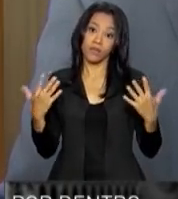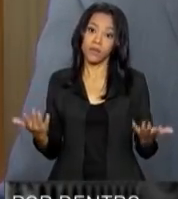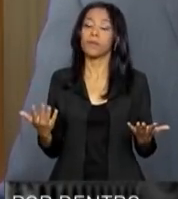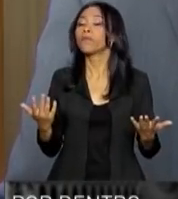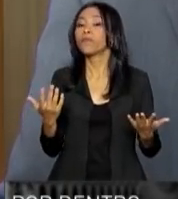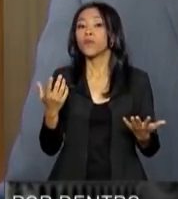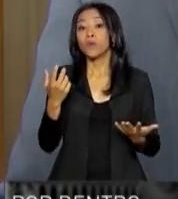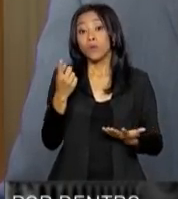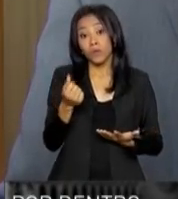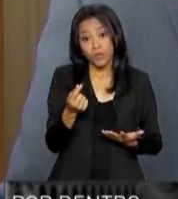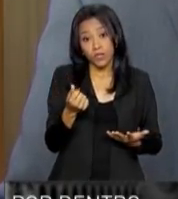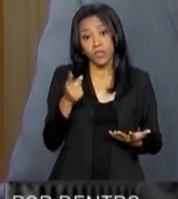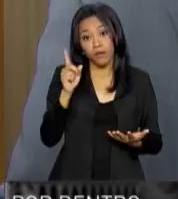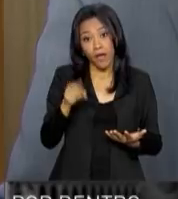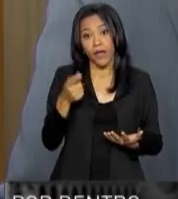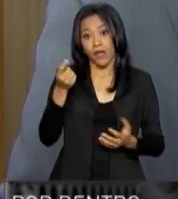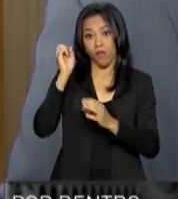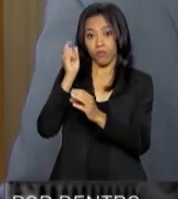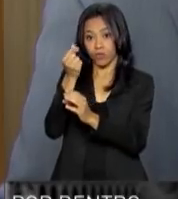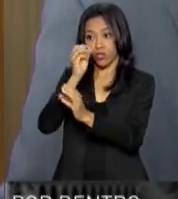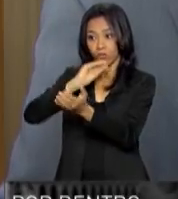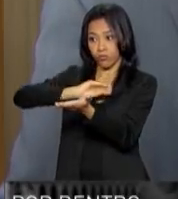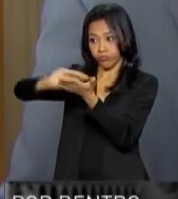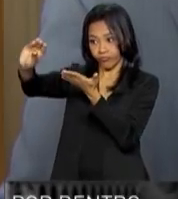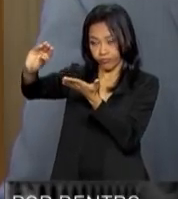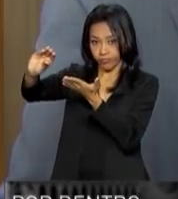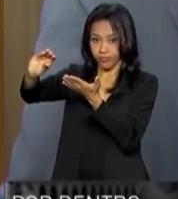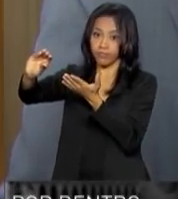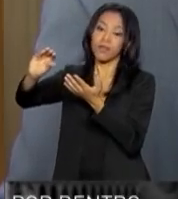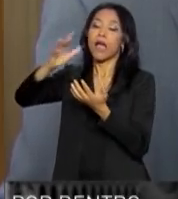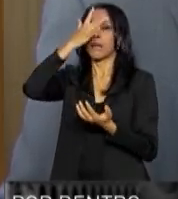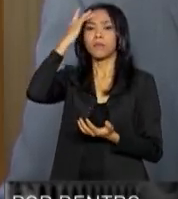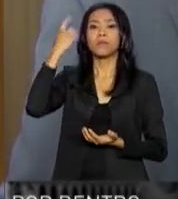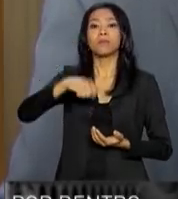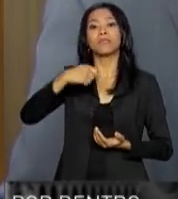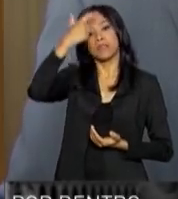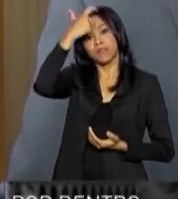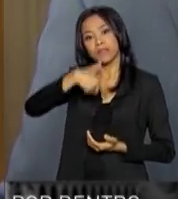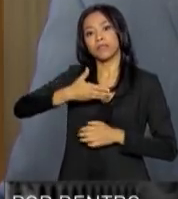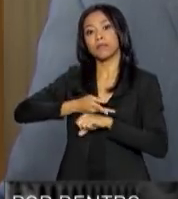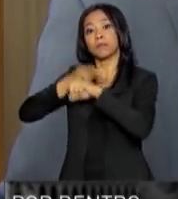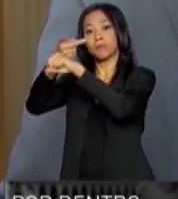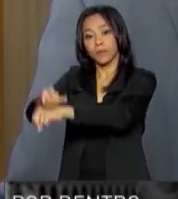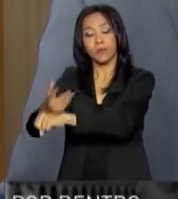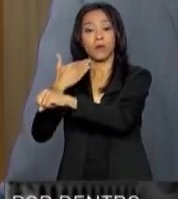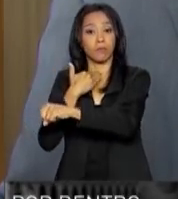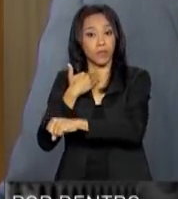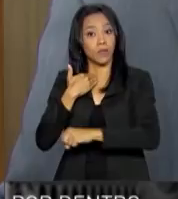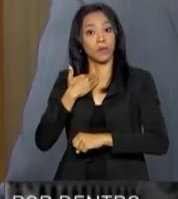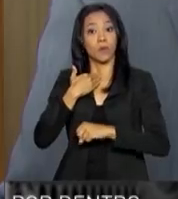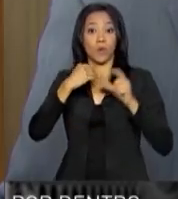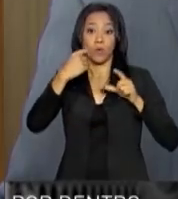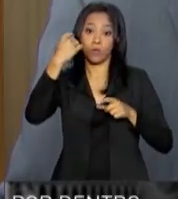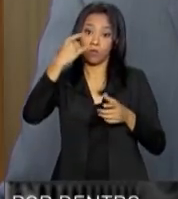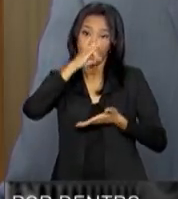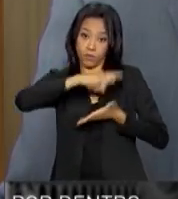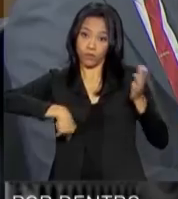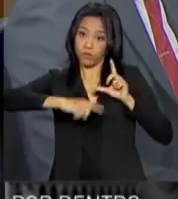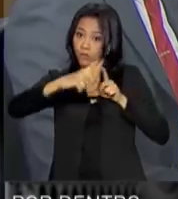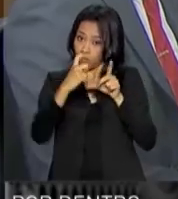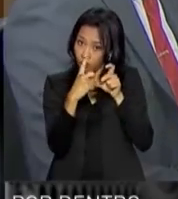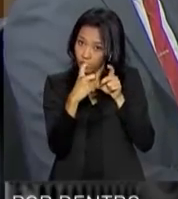dinheiro é enviado ao banco foi de vida é realizado no banco basta um documento de identificação com foto o os essas pessoas a nu